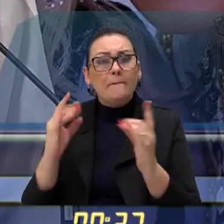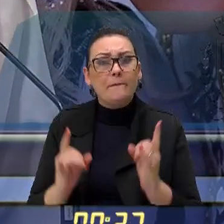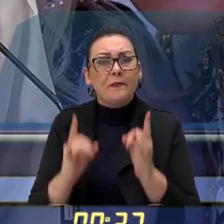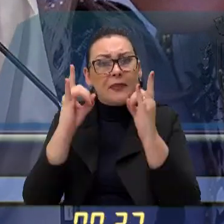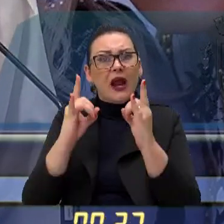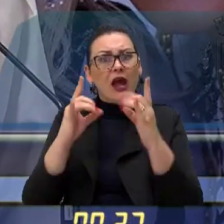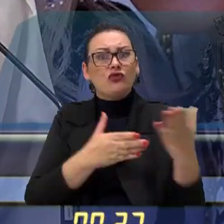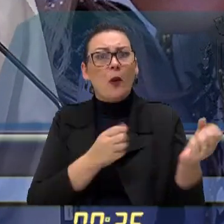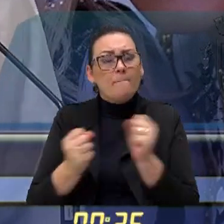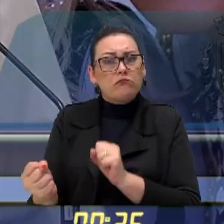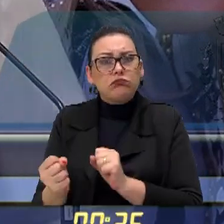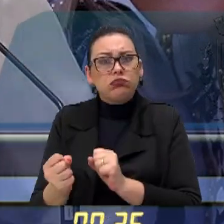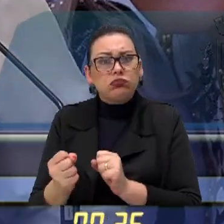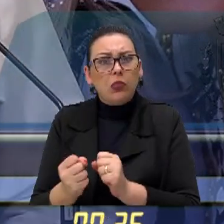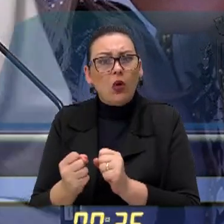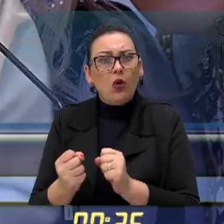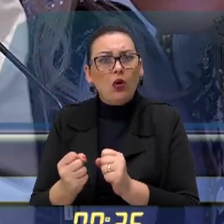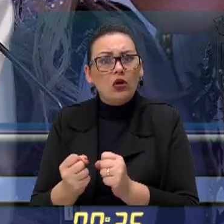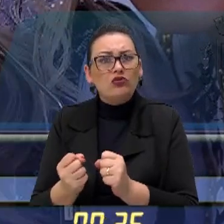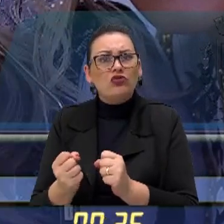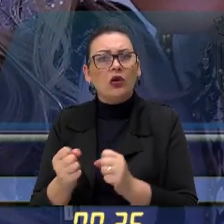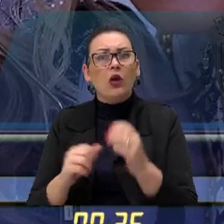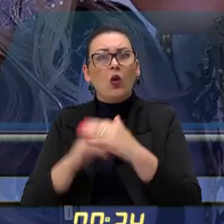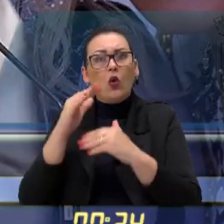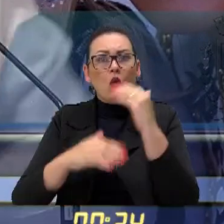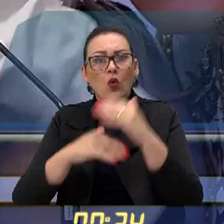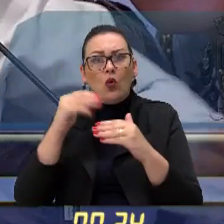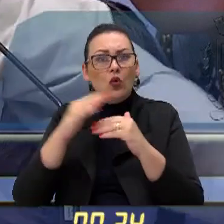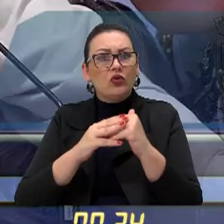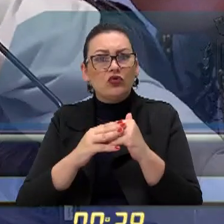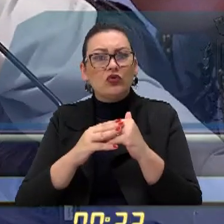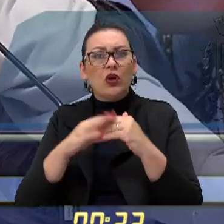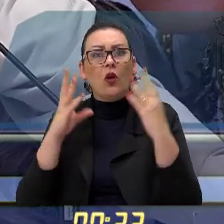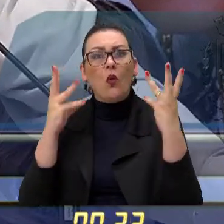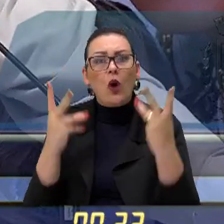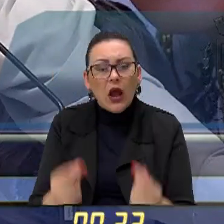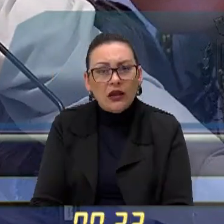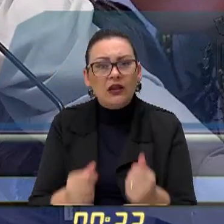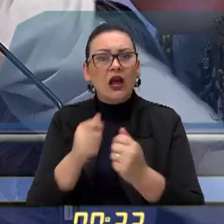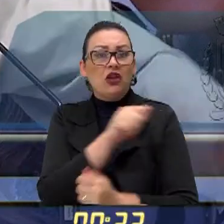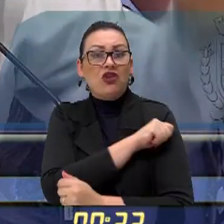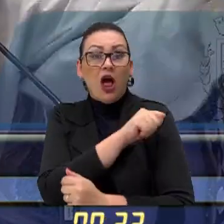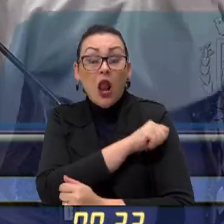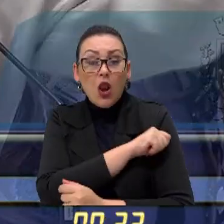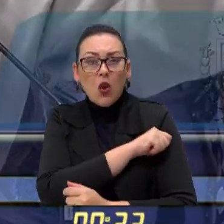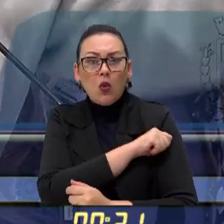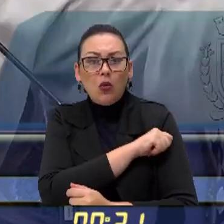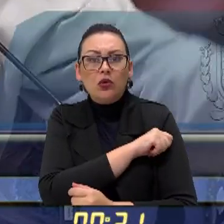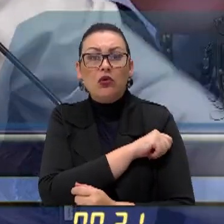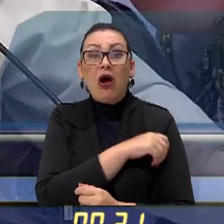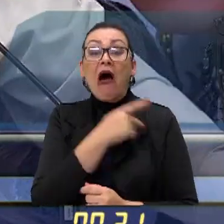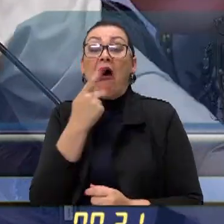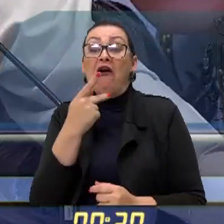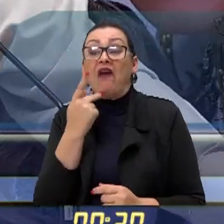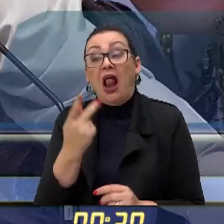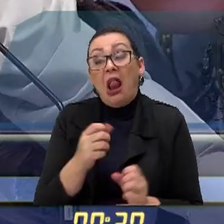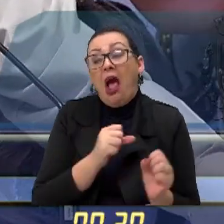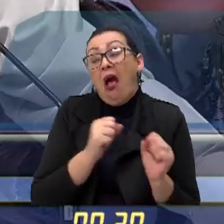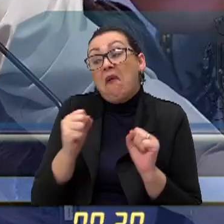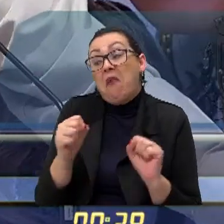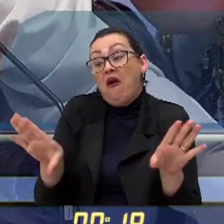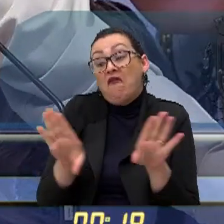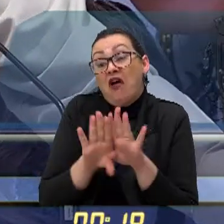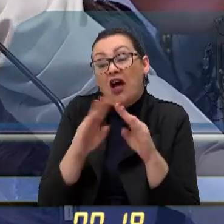Levante essa possibilidade, em vez de construir uma obra com qualidade para os alunos, ficar insinuando o fechamento da